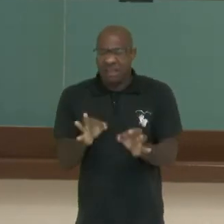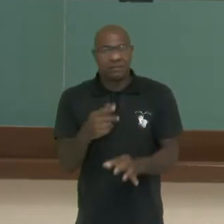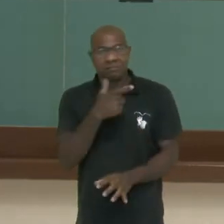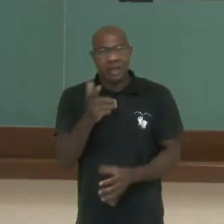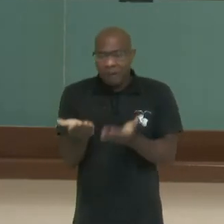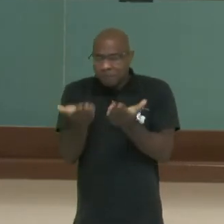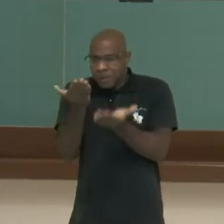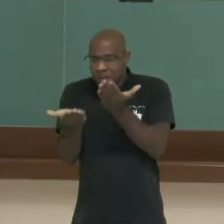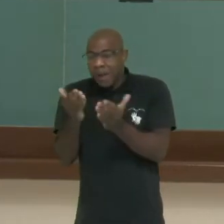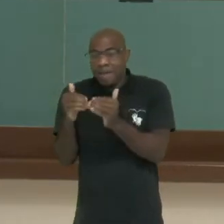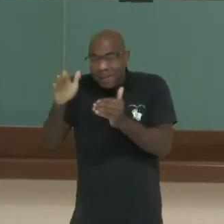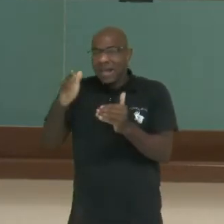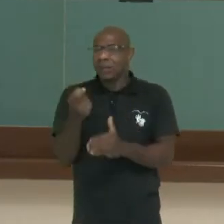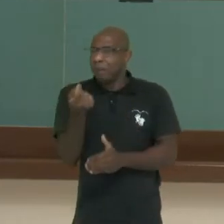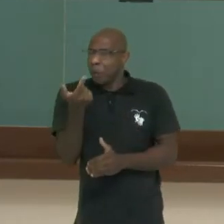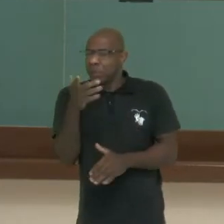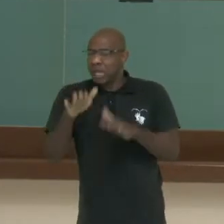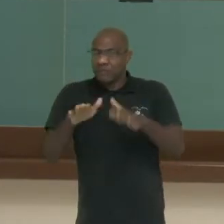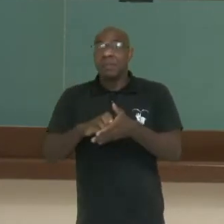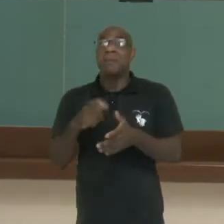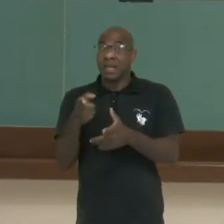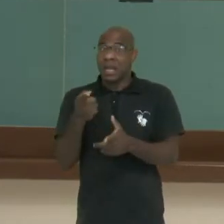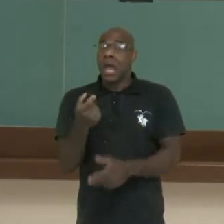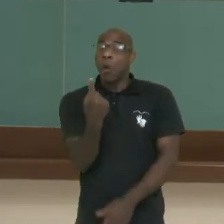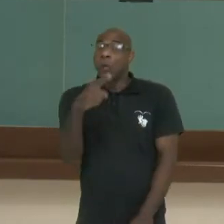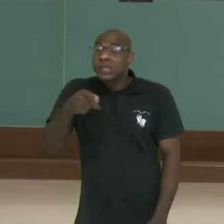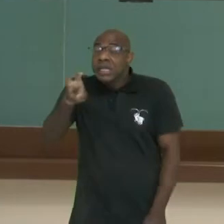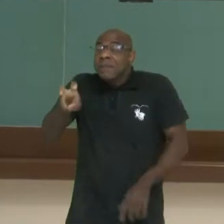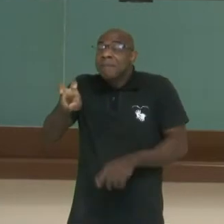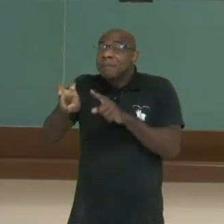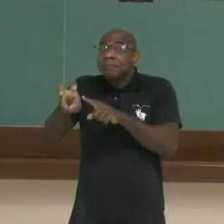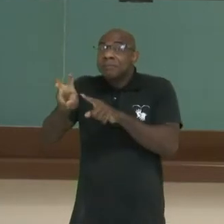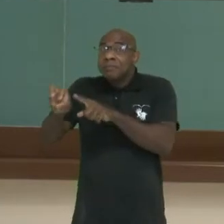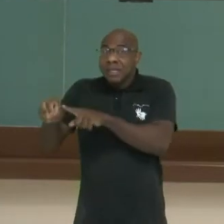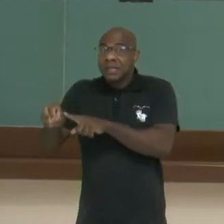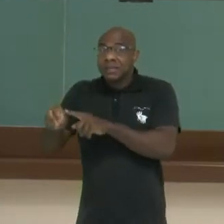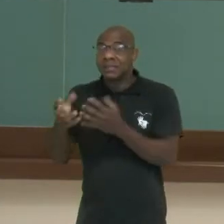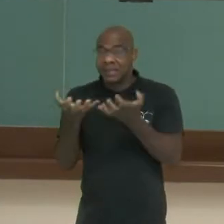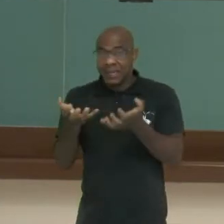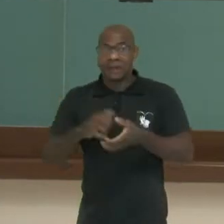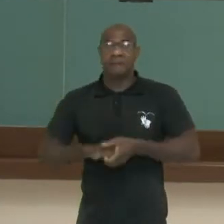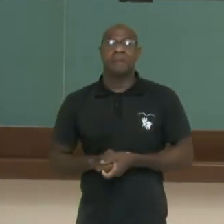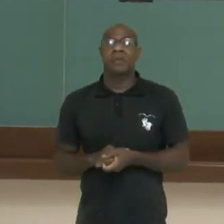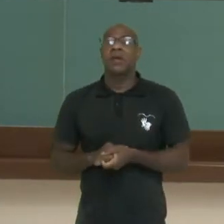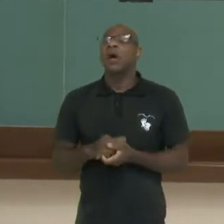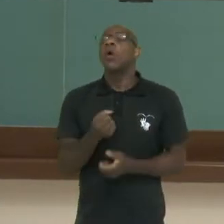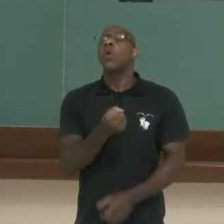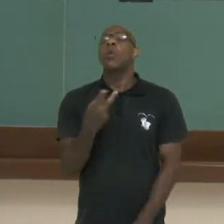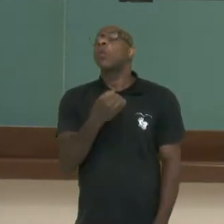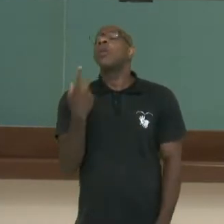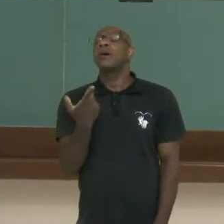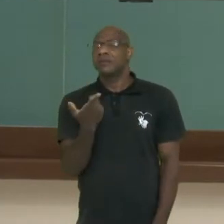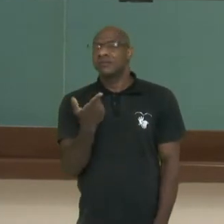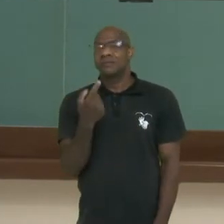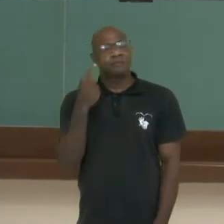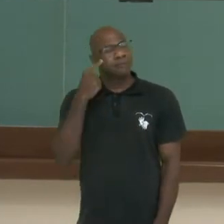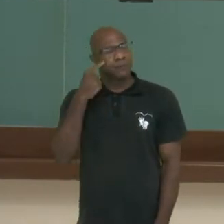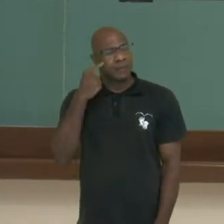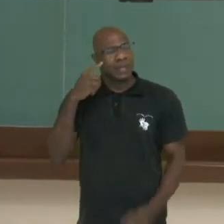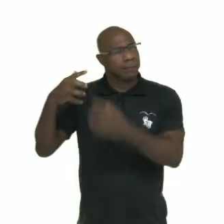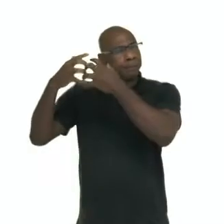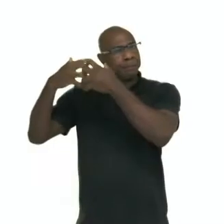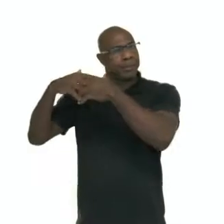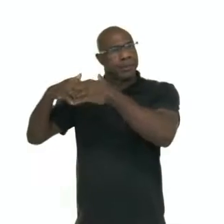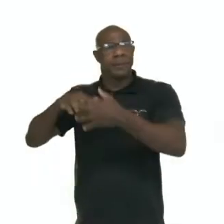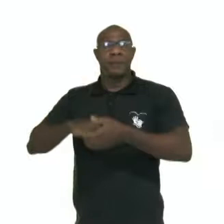nesse caso, está sendo comprado ali 1,5 kg, tá bom? Quanto será? O que vocês acham? Vamos pensar aqui um pouquinho comigo?